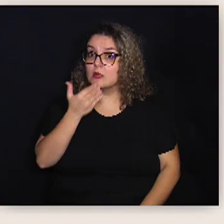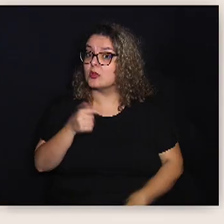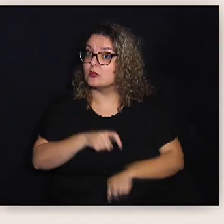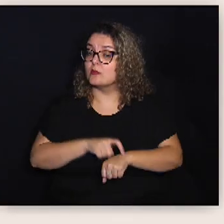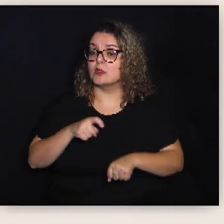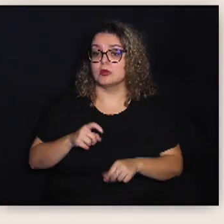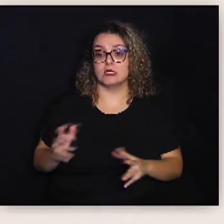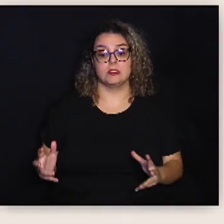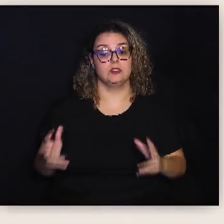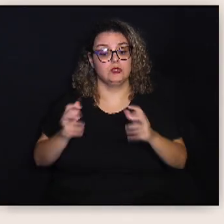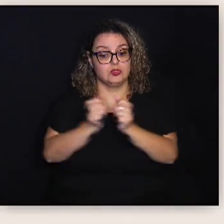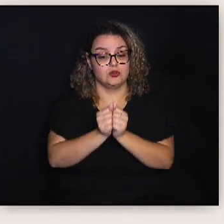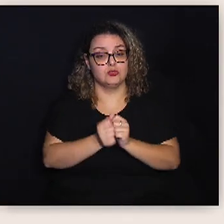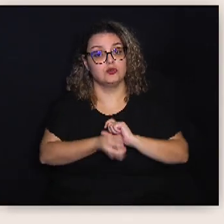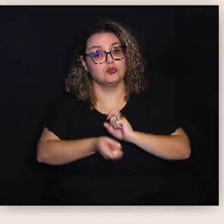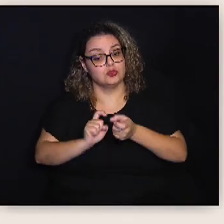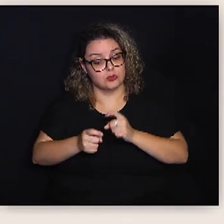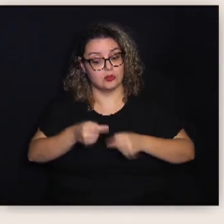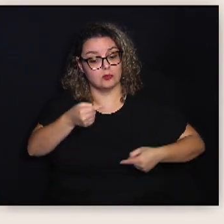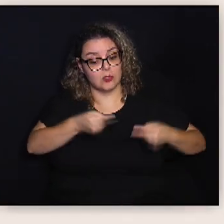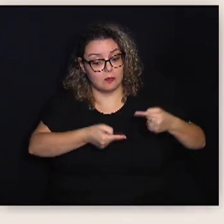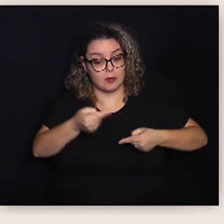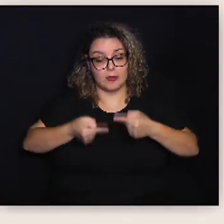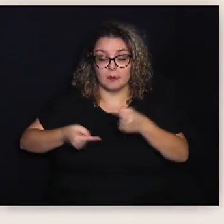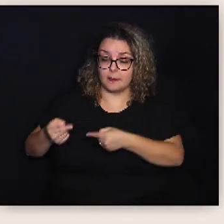se reunir e debater